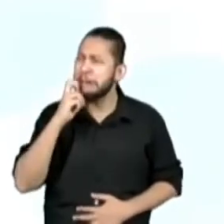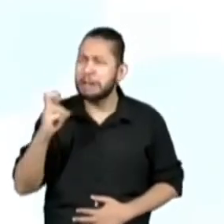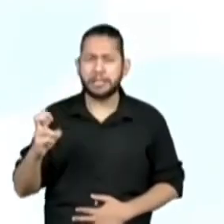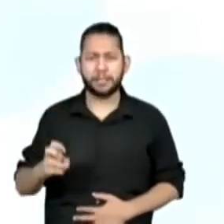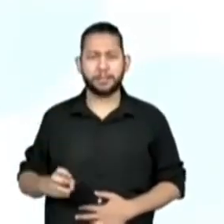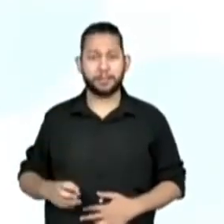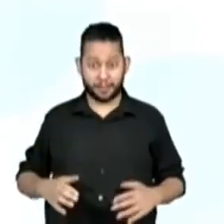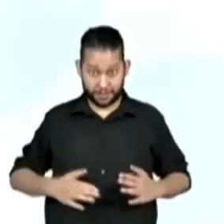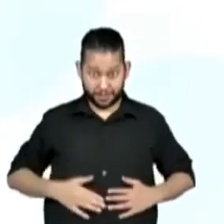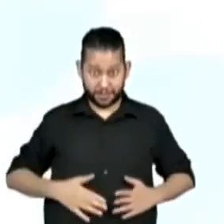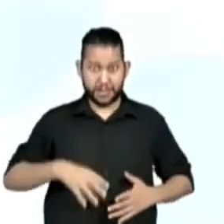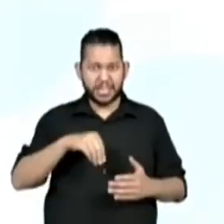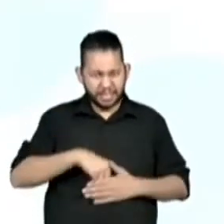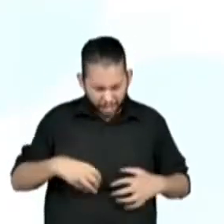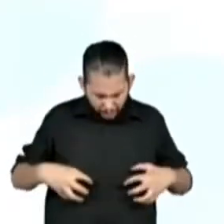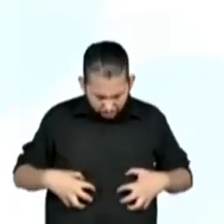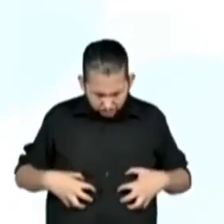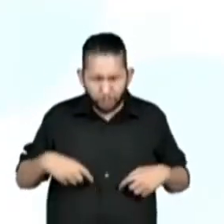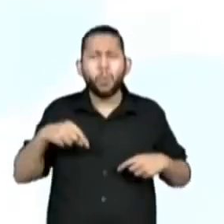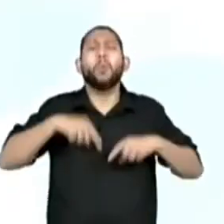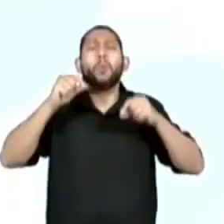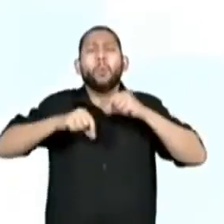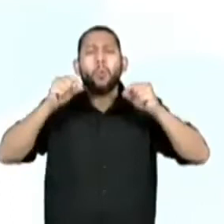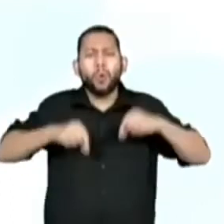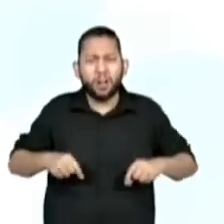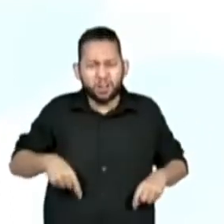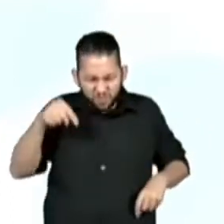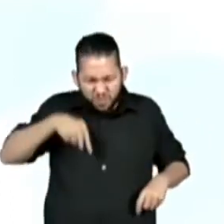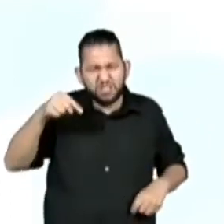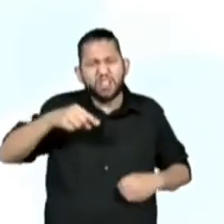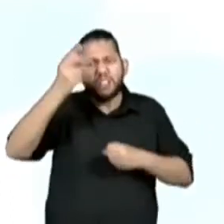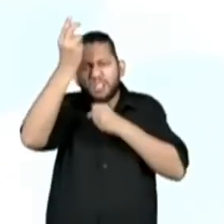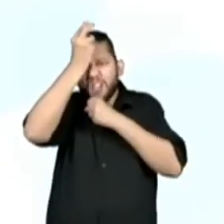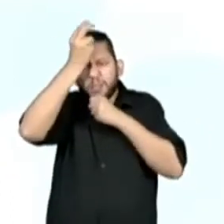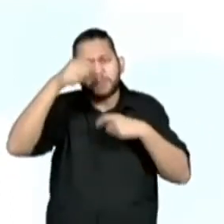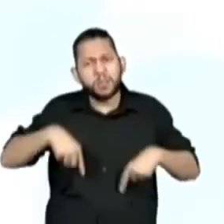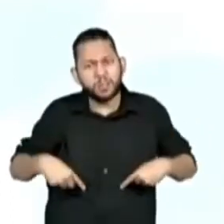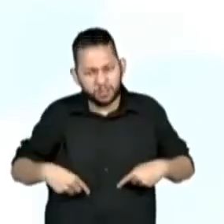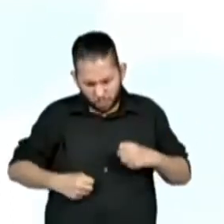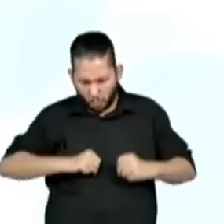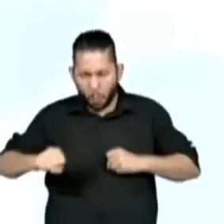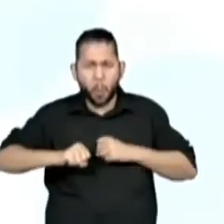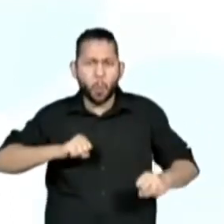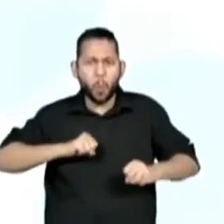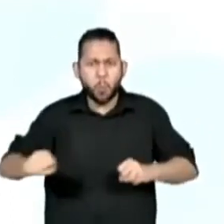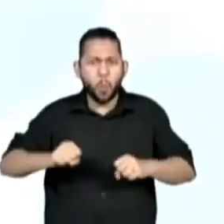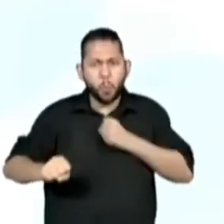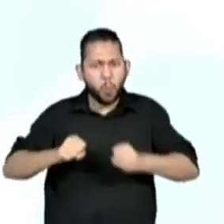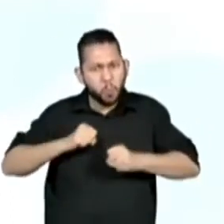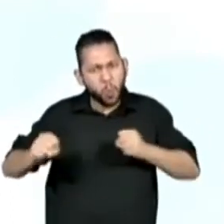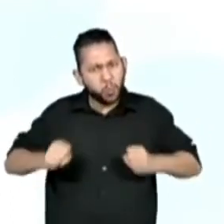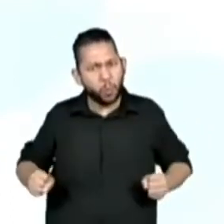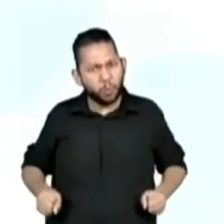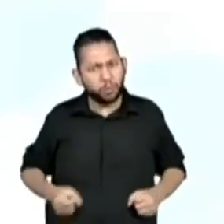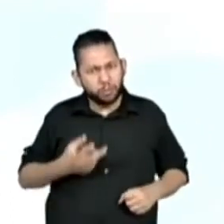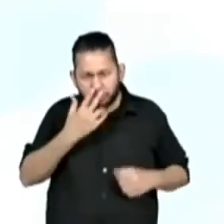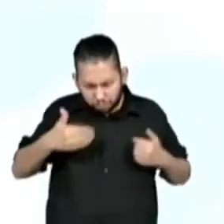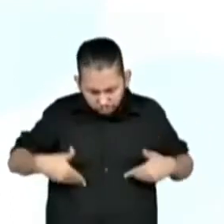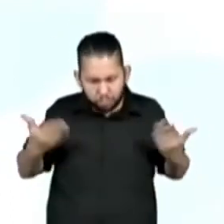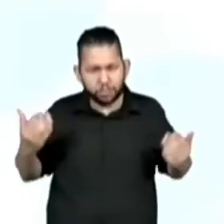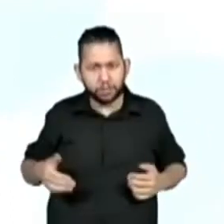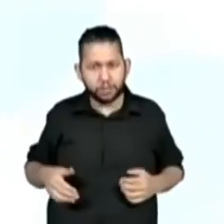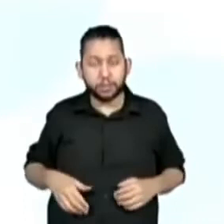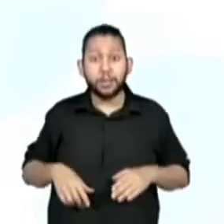Dentro da pança, que é que salta e pula? Cabritos não são, parece pedra miúda. Chegando à